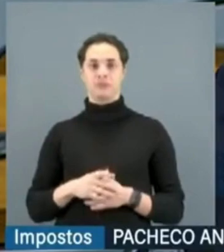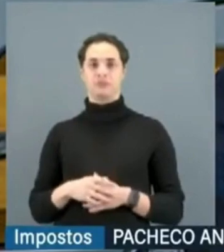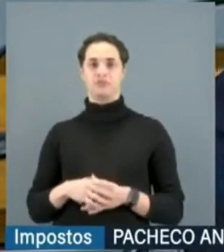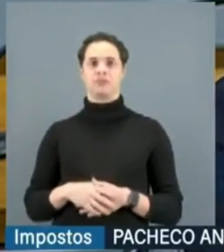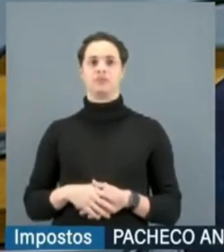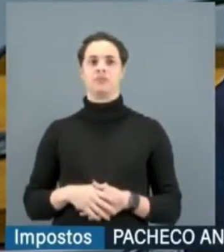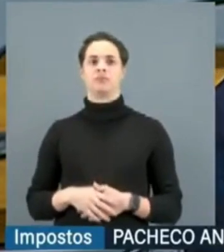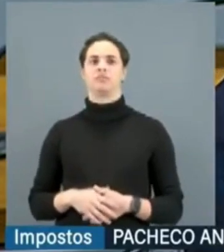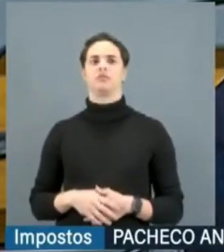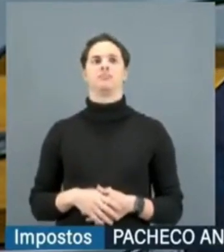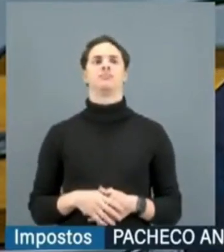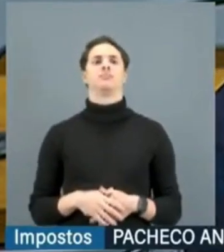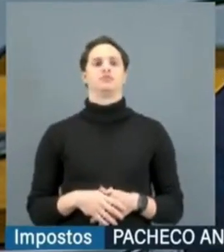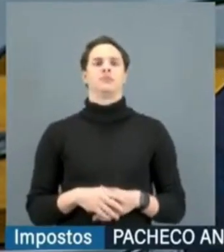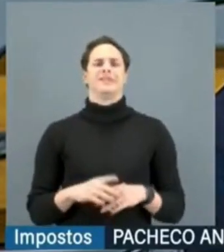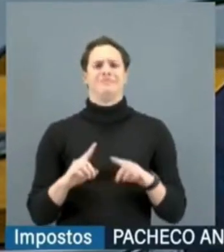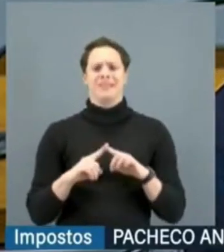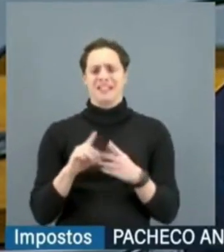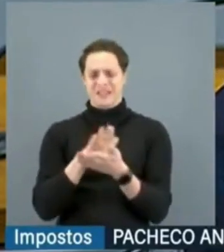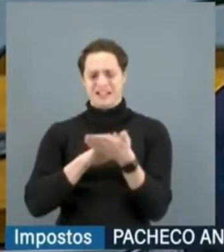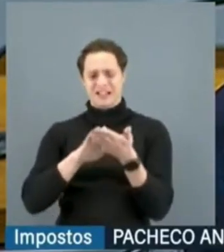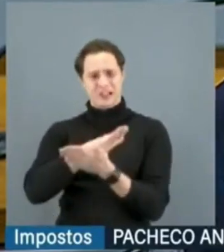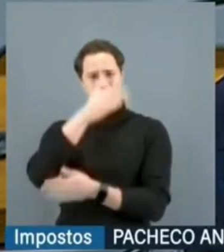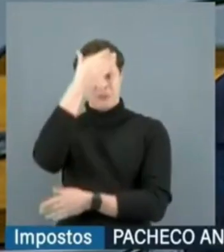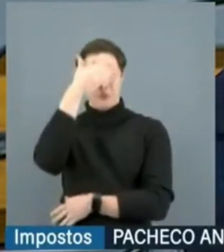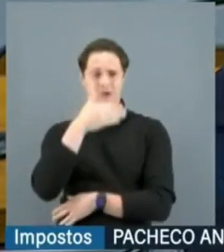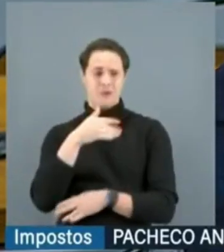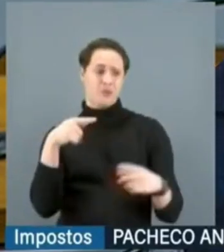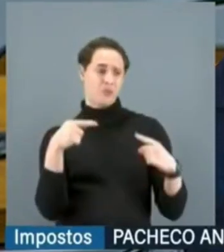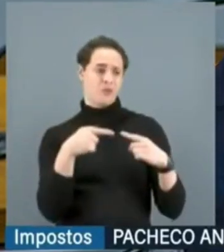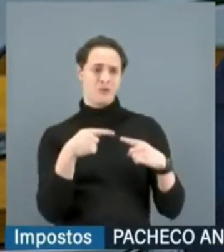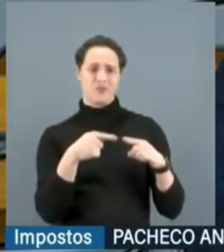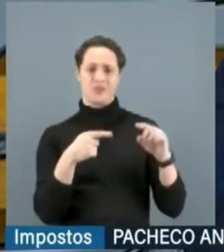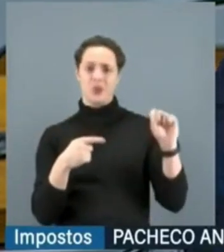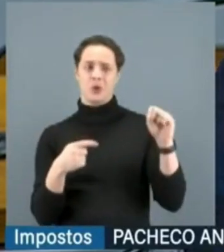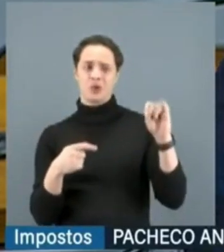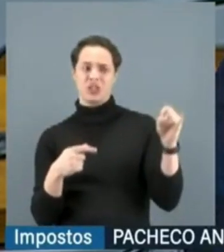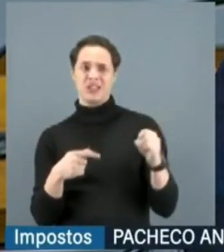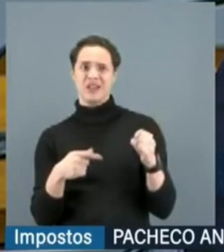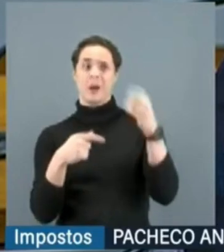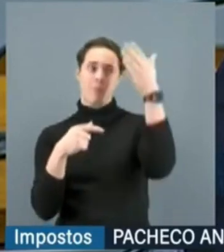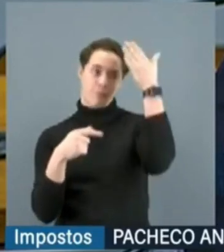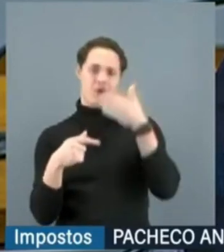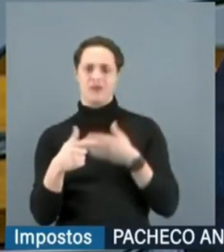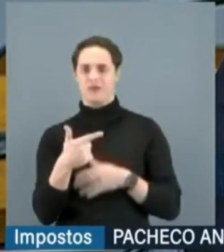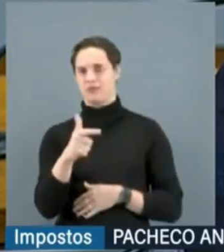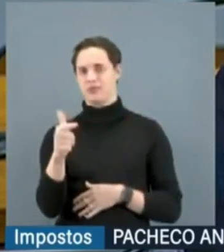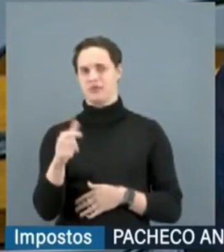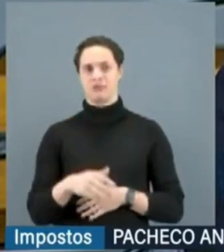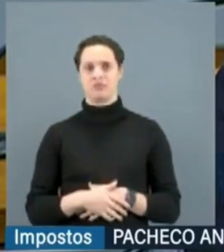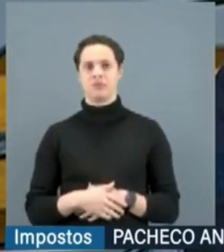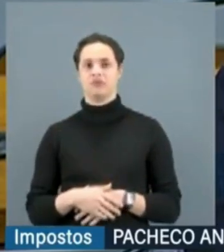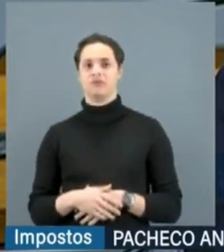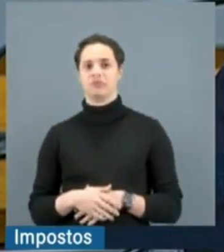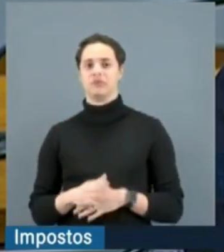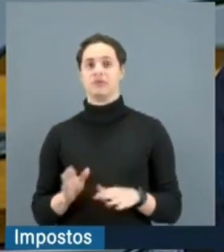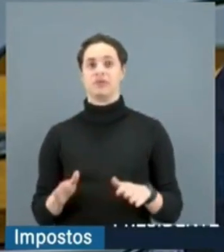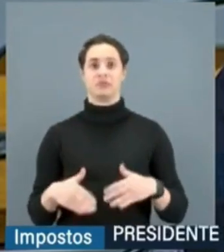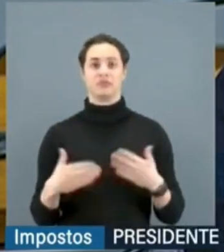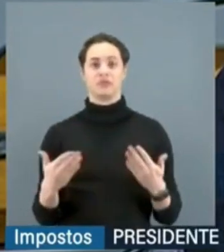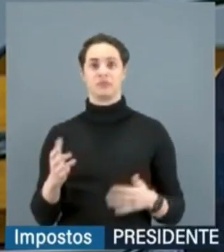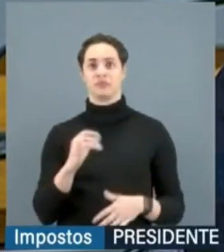Mas nada nessas mensagens nos relaciona a 8 de janeiro necessariamente. Então, se o objetivo